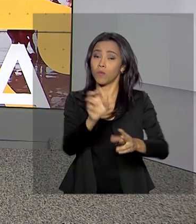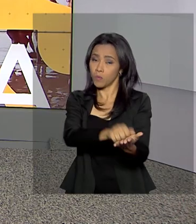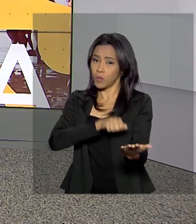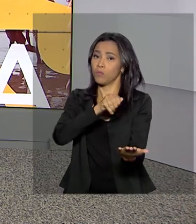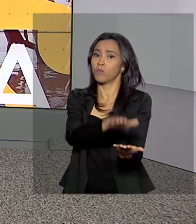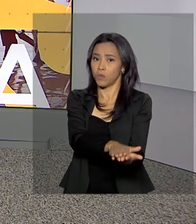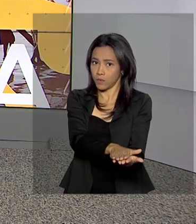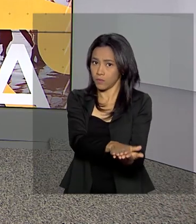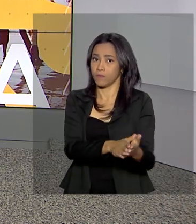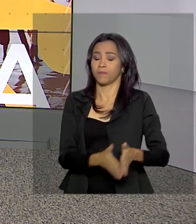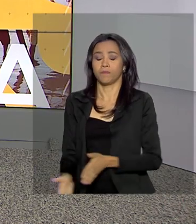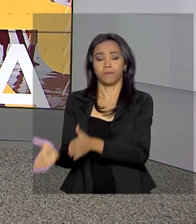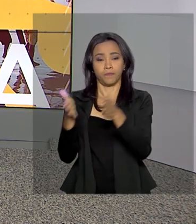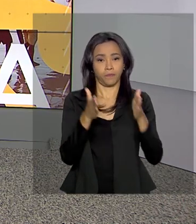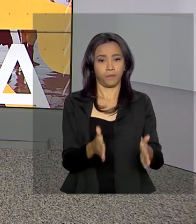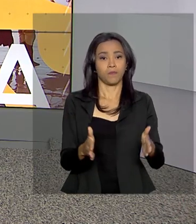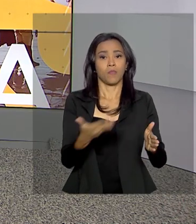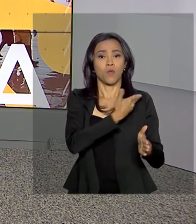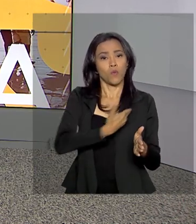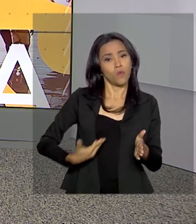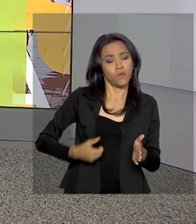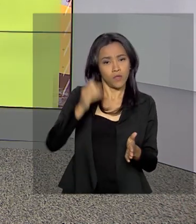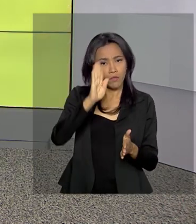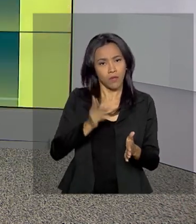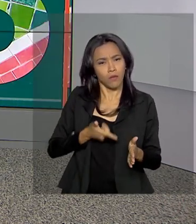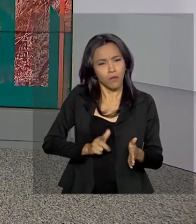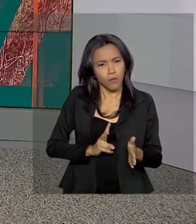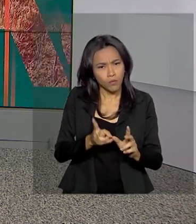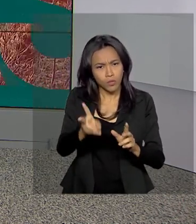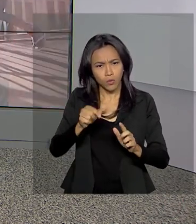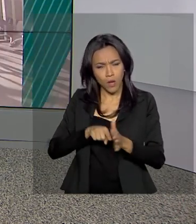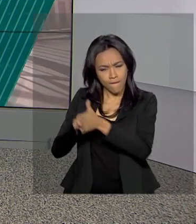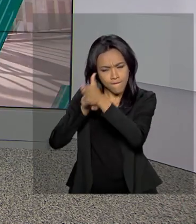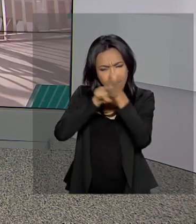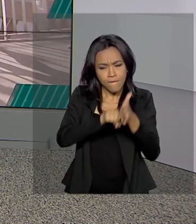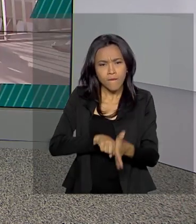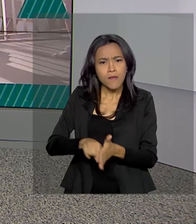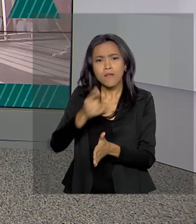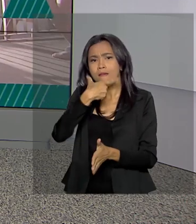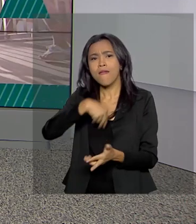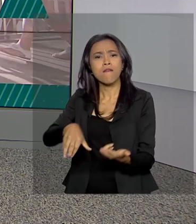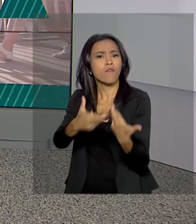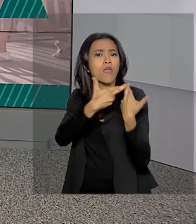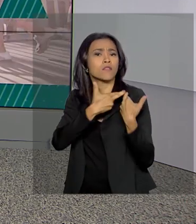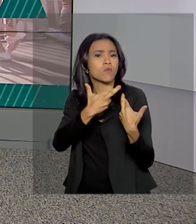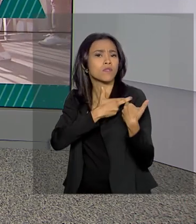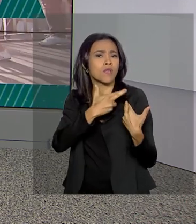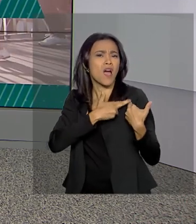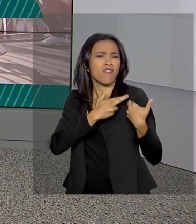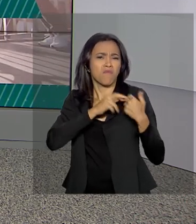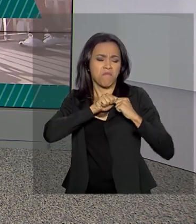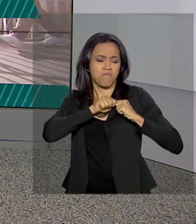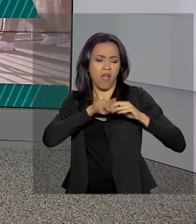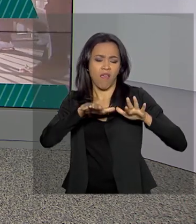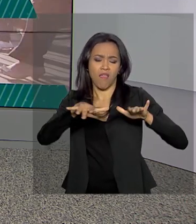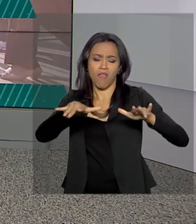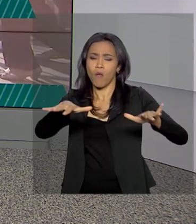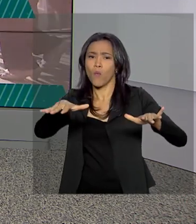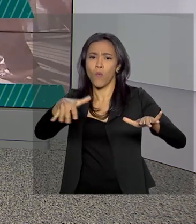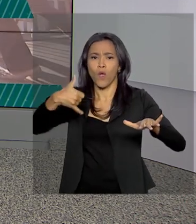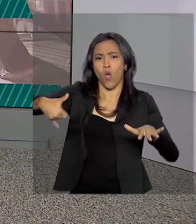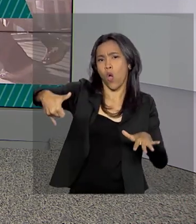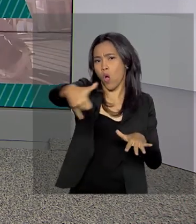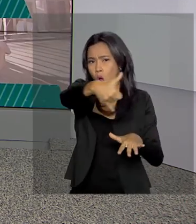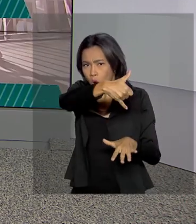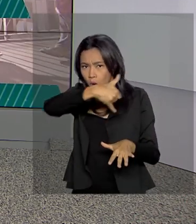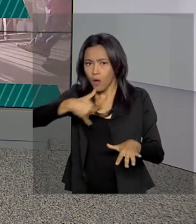O governo brasileiro segue com as investigações para descobrir o responsável pelas manchas de óleo que afetam o litoral